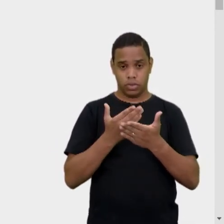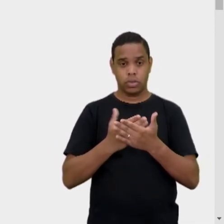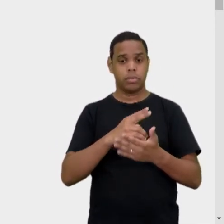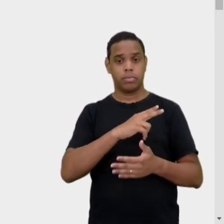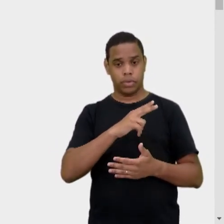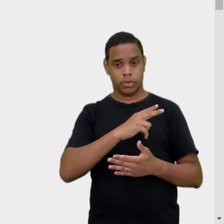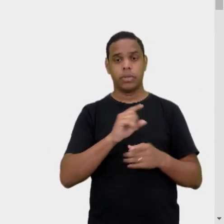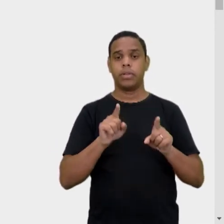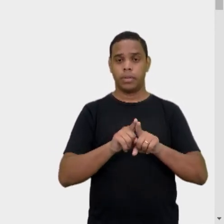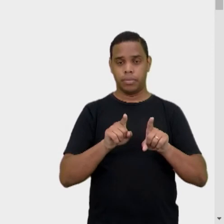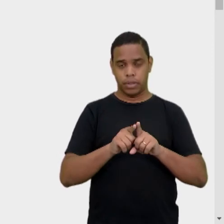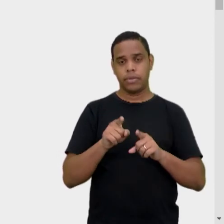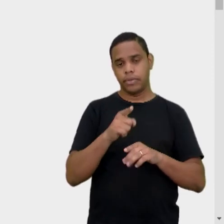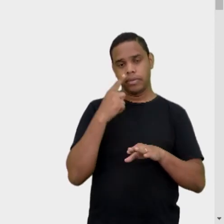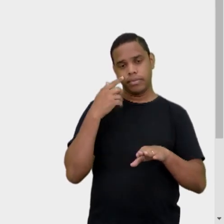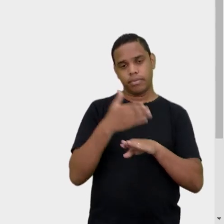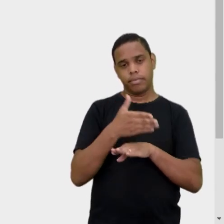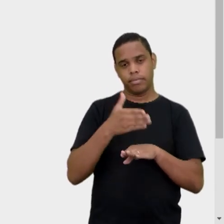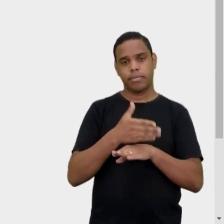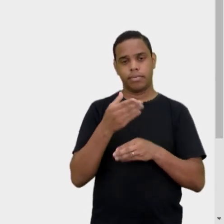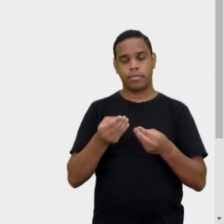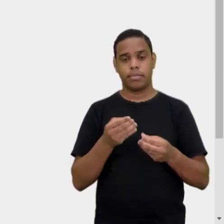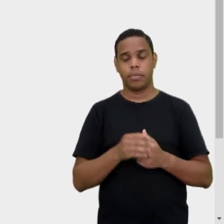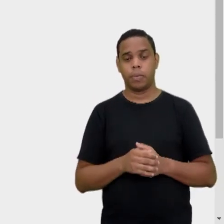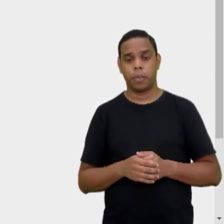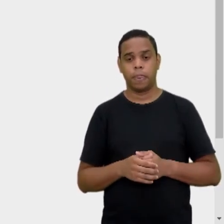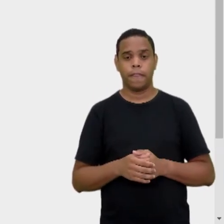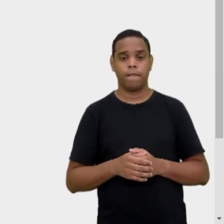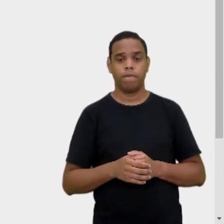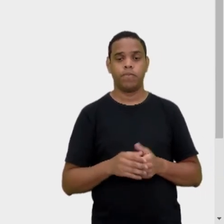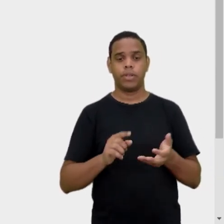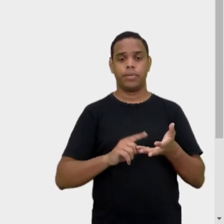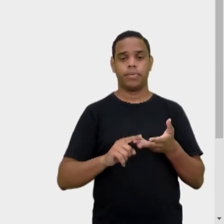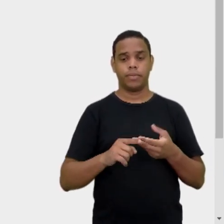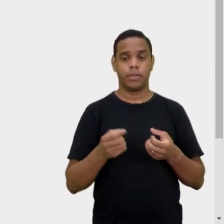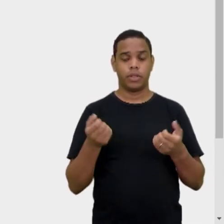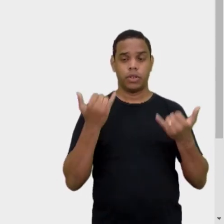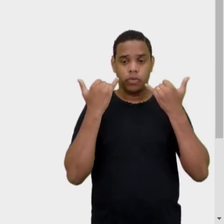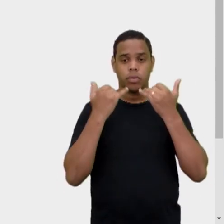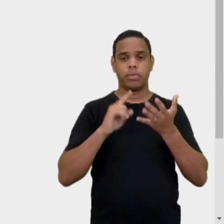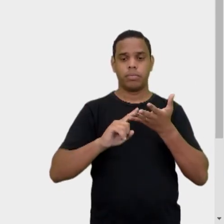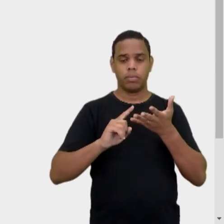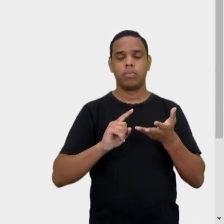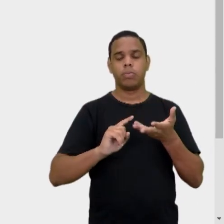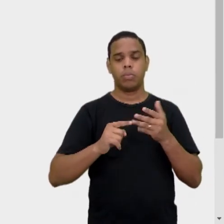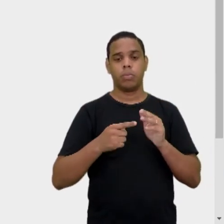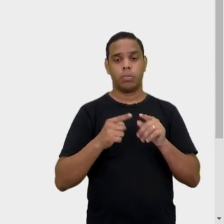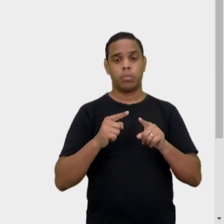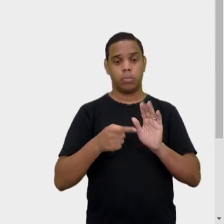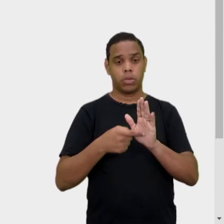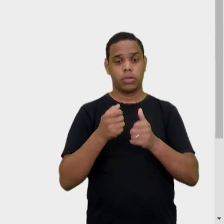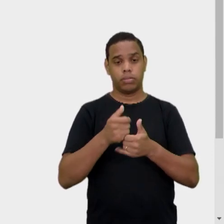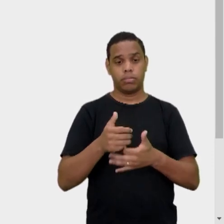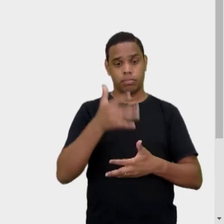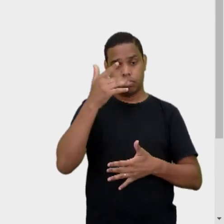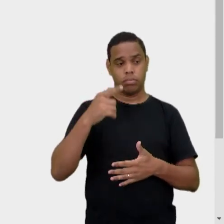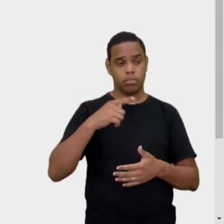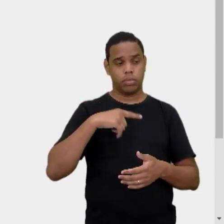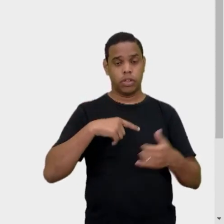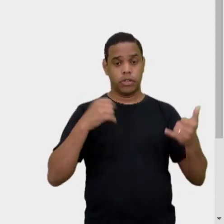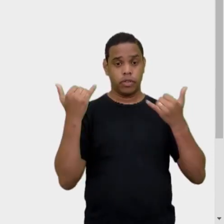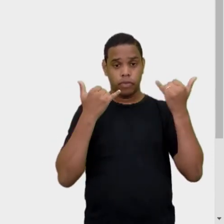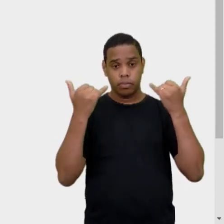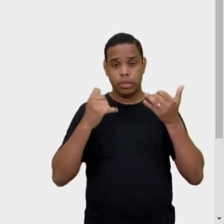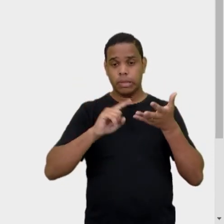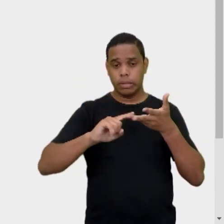também, né? É só vocês acessarem aqui na seta. Tem vários dados aqui mostrando o ranking. Então, olha, são vários dados